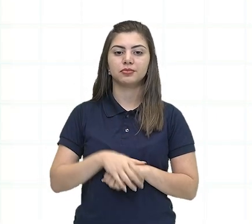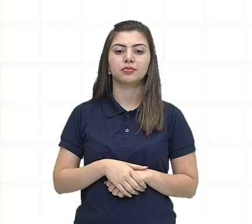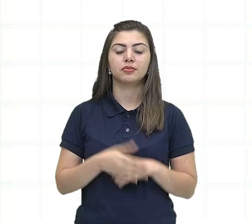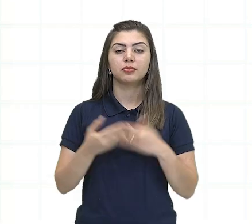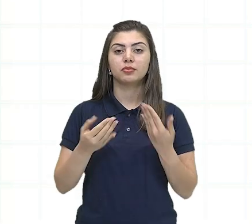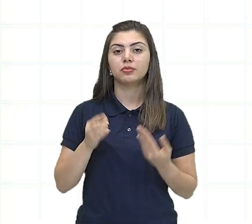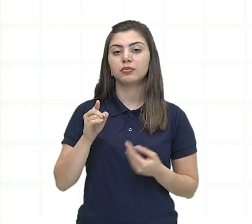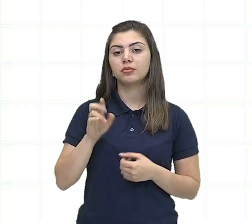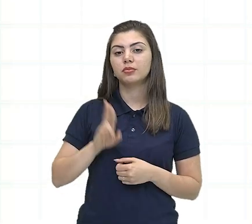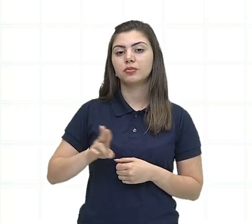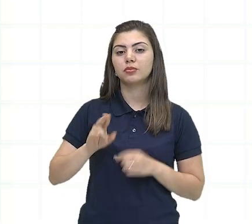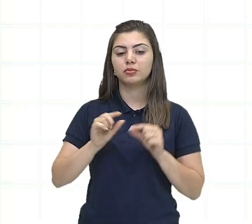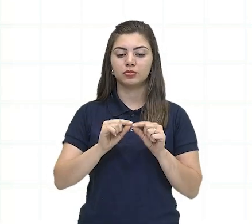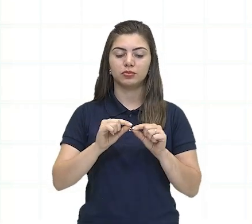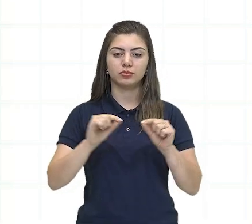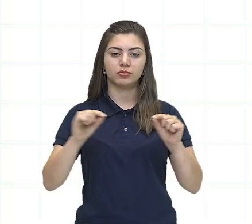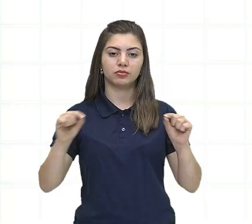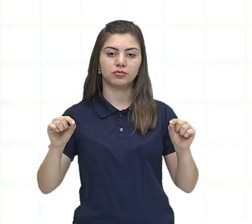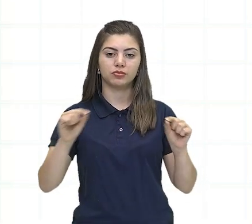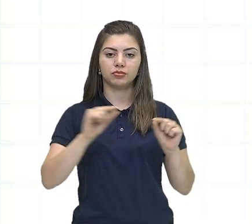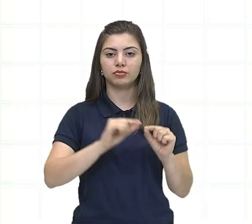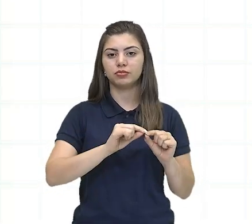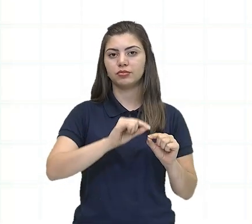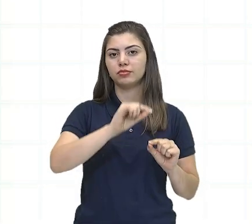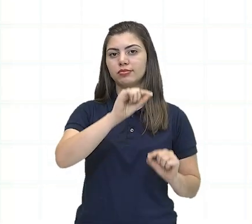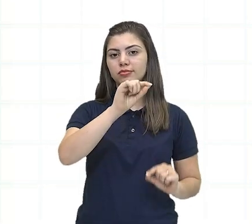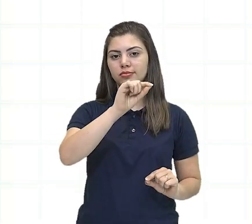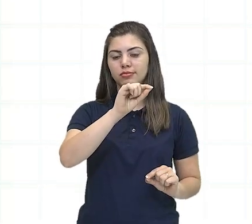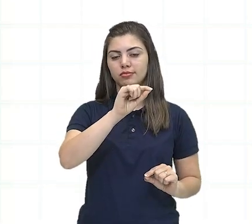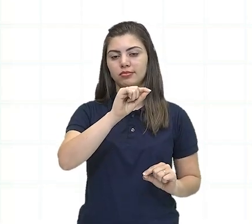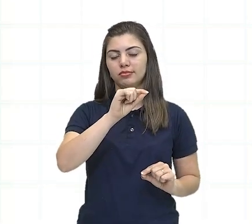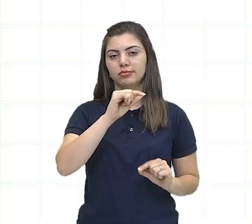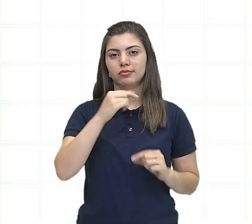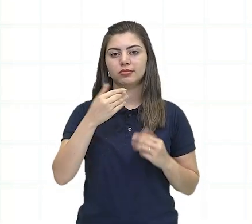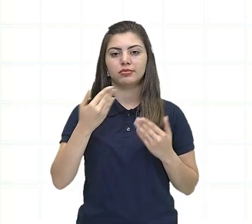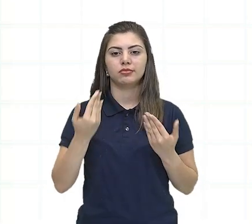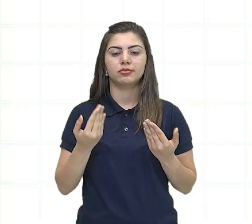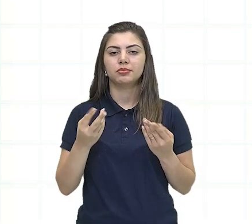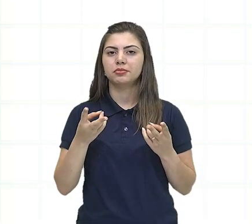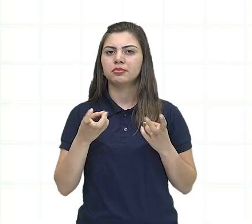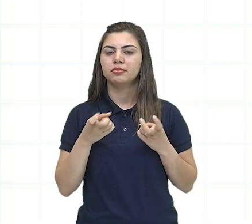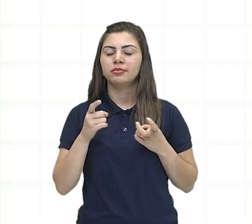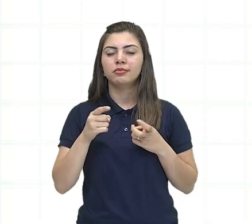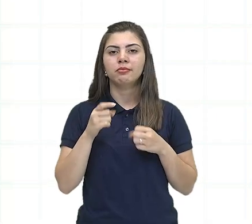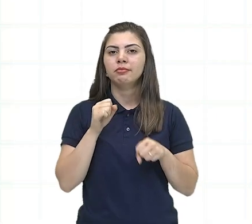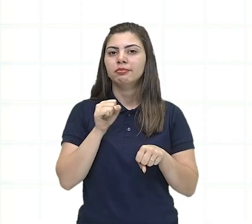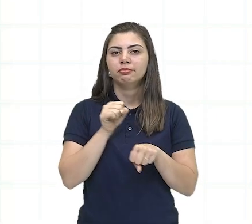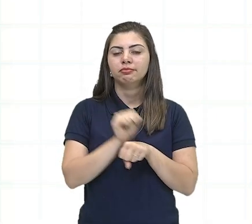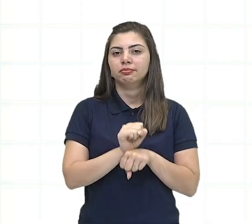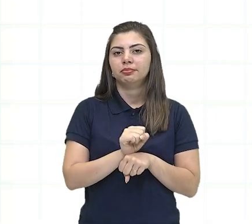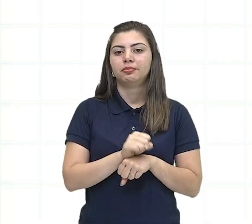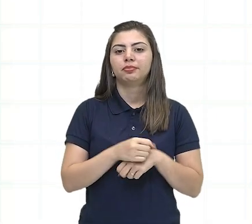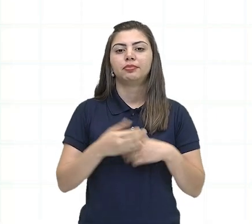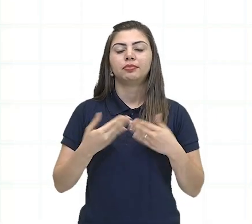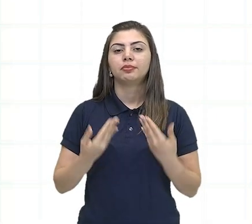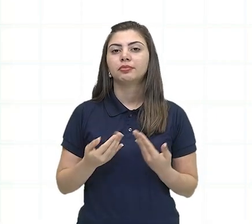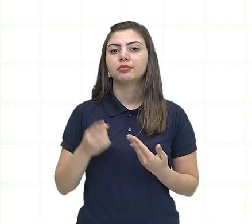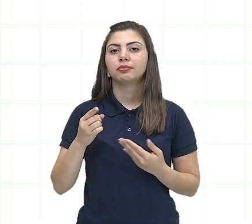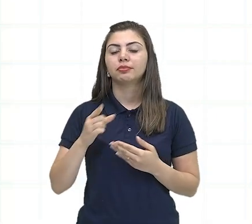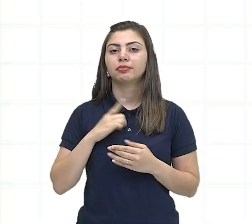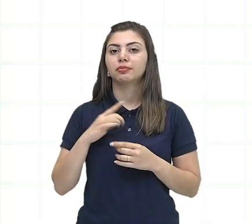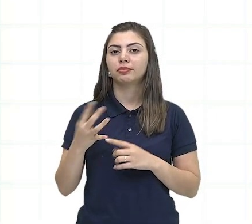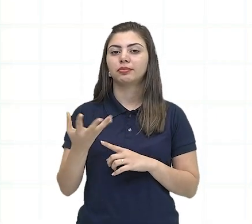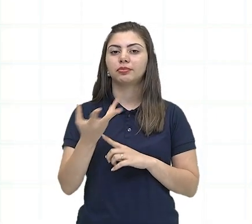as linhas horizontais e aqui as verticais, e elas são estáticas. Então, as obras de Mondrian, elas